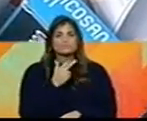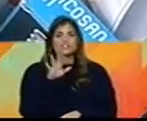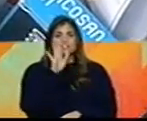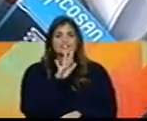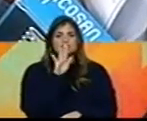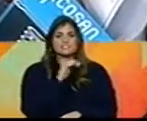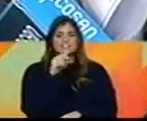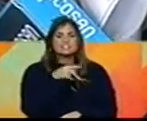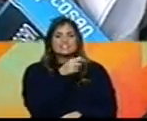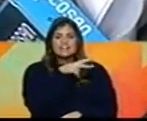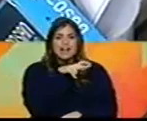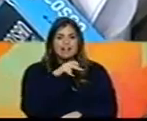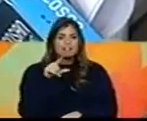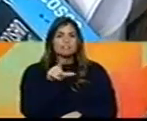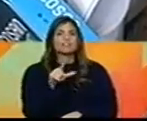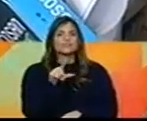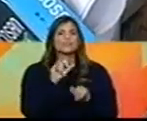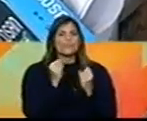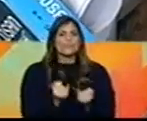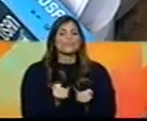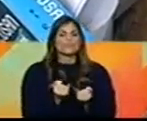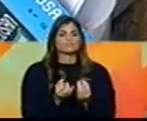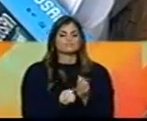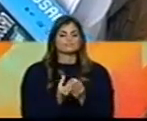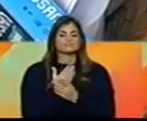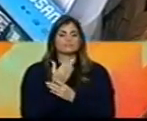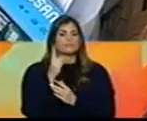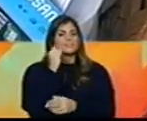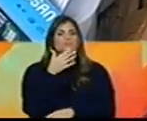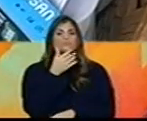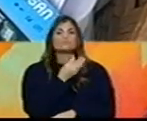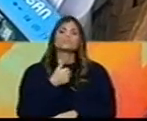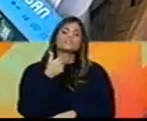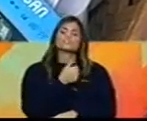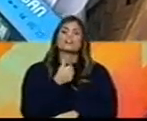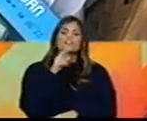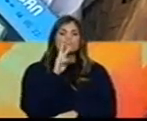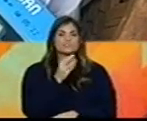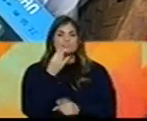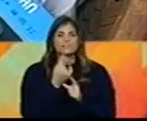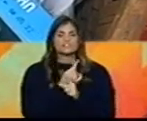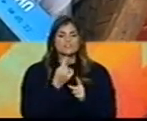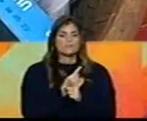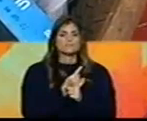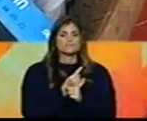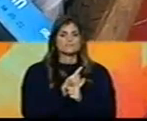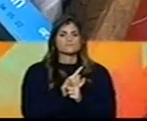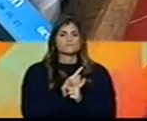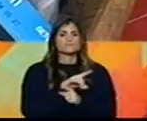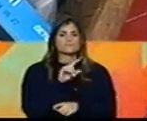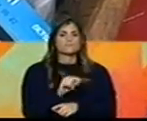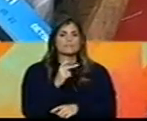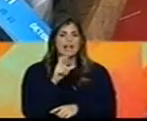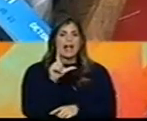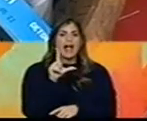arroz integral, ele germina. E é uma ideia muito bonita de vermos a alimentação. Sim. Pois também temos muito uso das